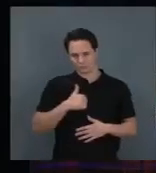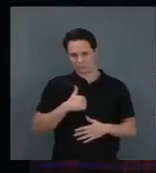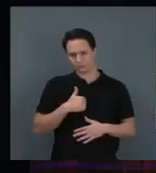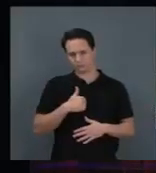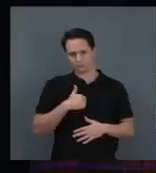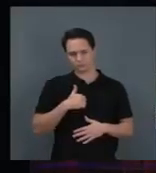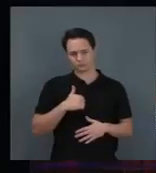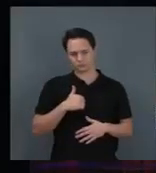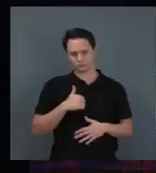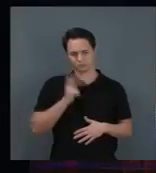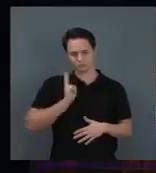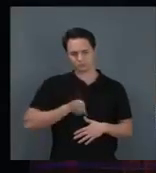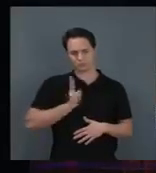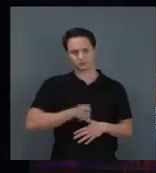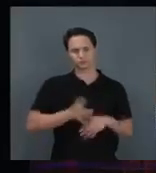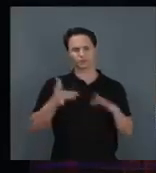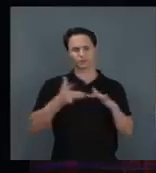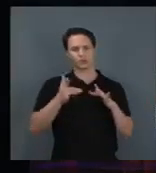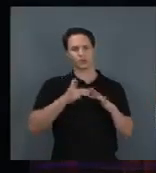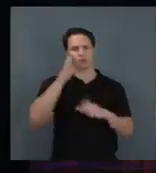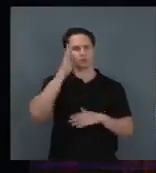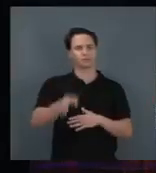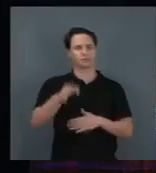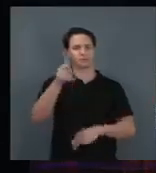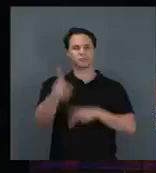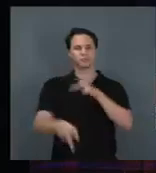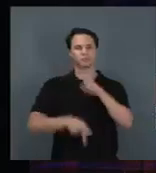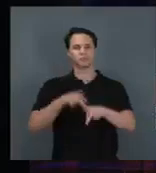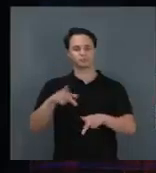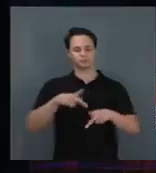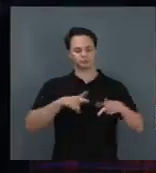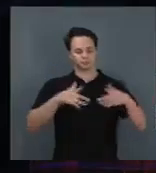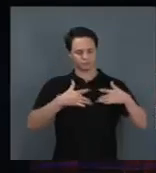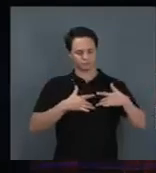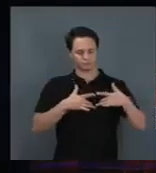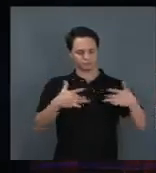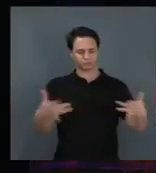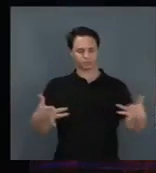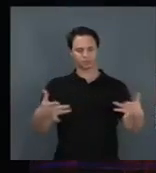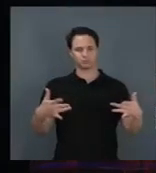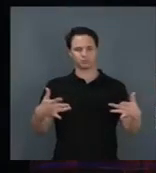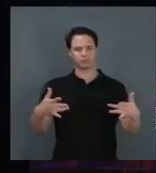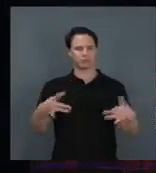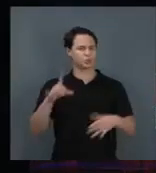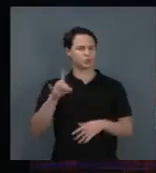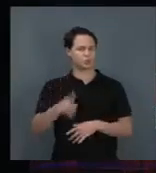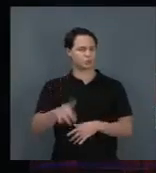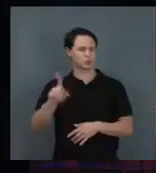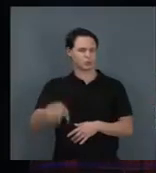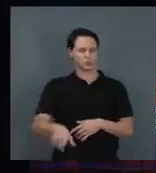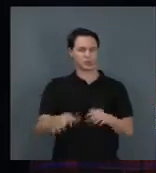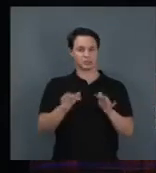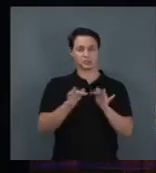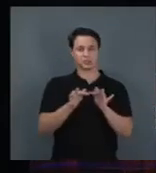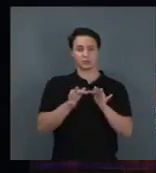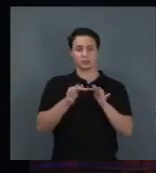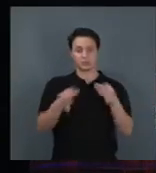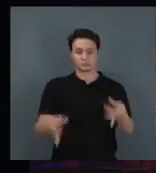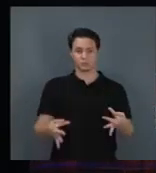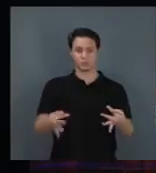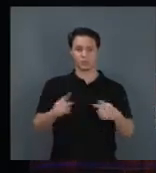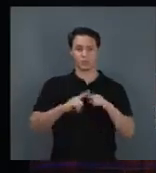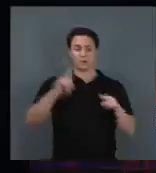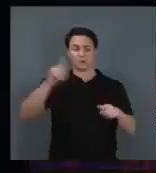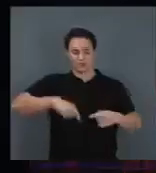priorizou o contato direto com o povo. Esses gestos não eram apenas simbólicos, mas